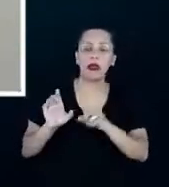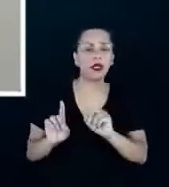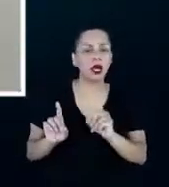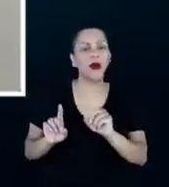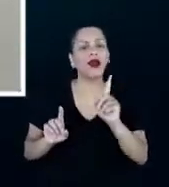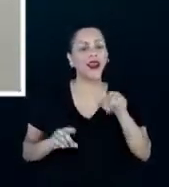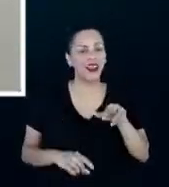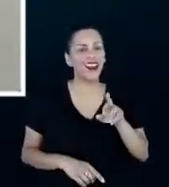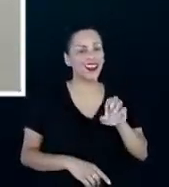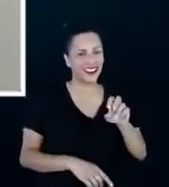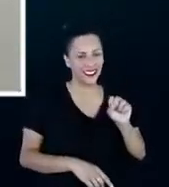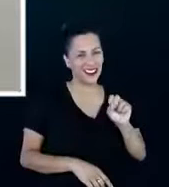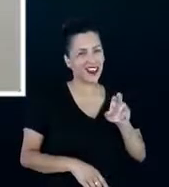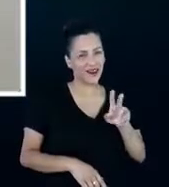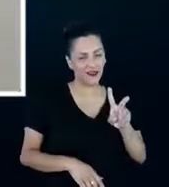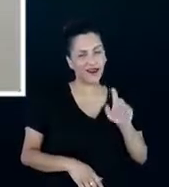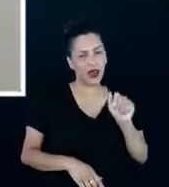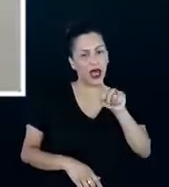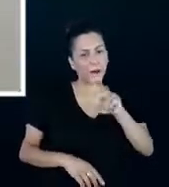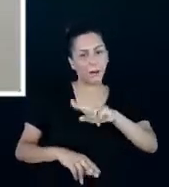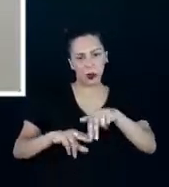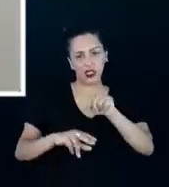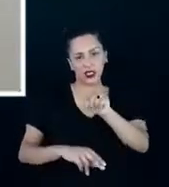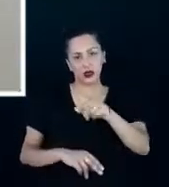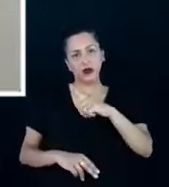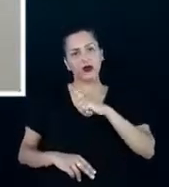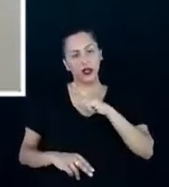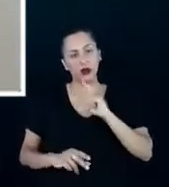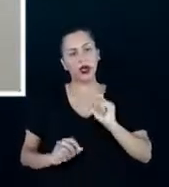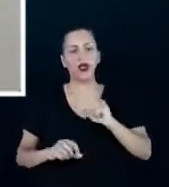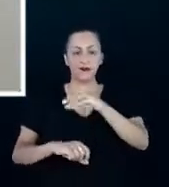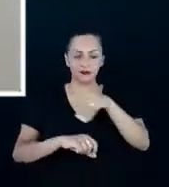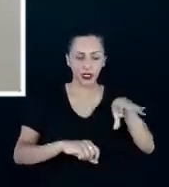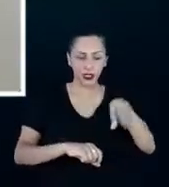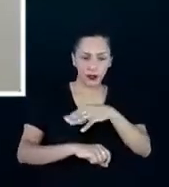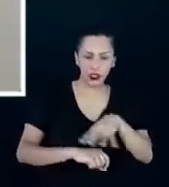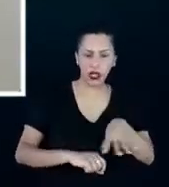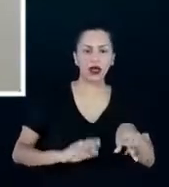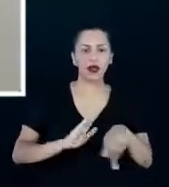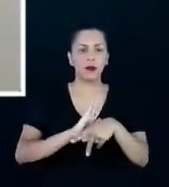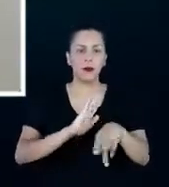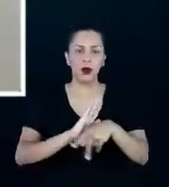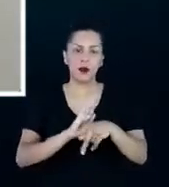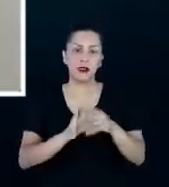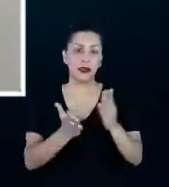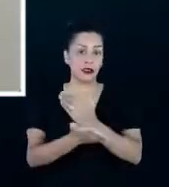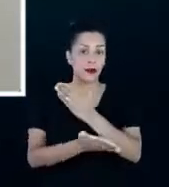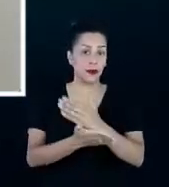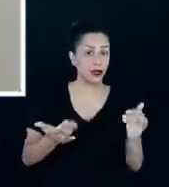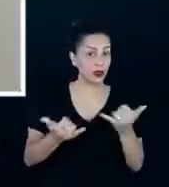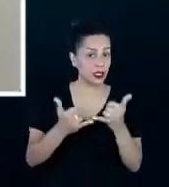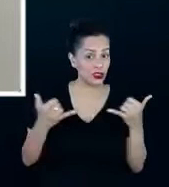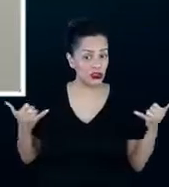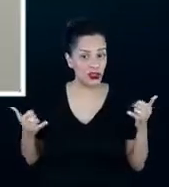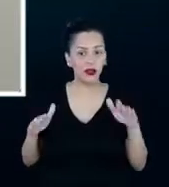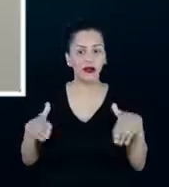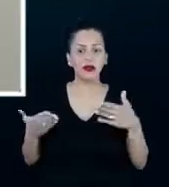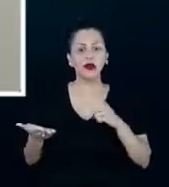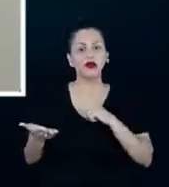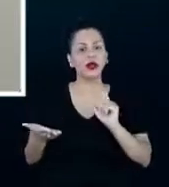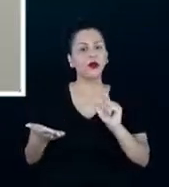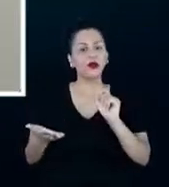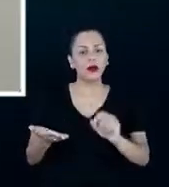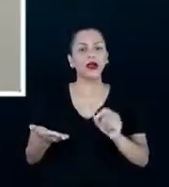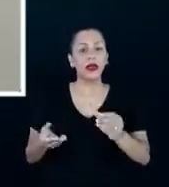etapa intermediária para a separação do laço de energia, que está no comando de lei. Então, outra entrega muito importante nossa ao longo desse ano